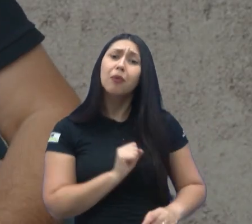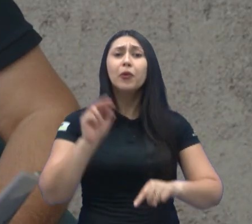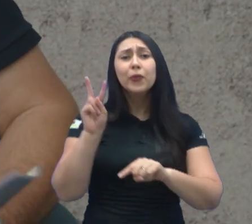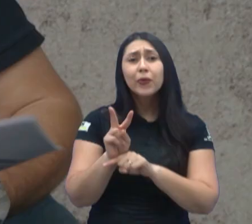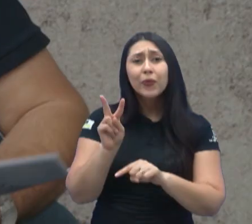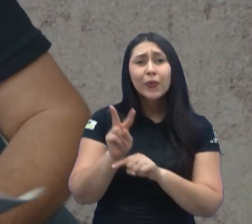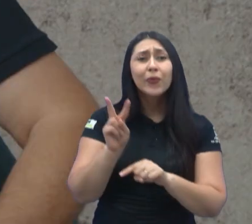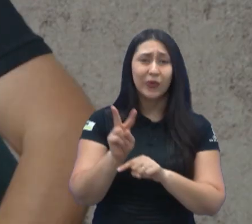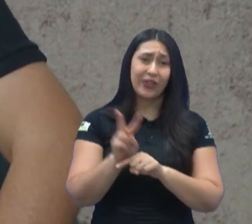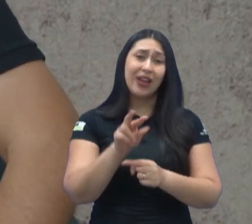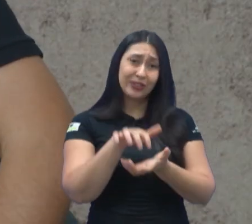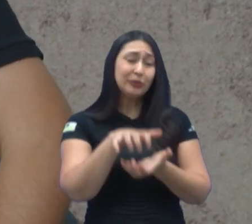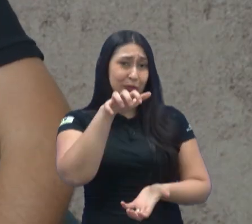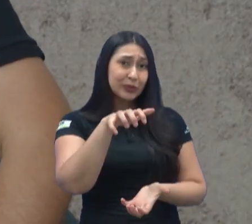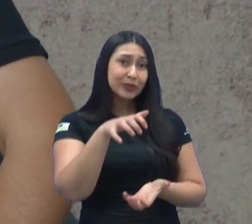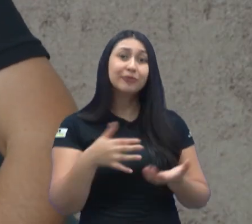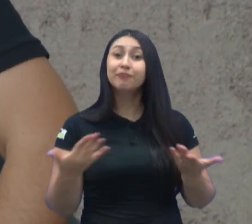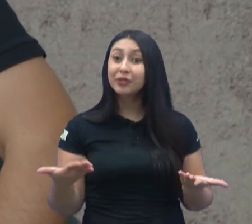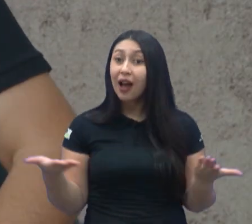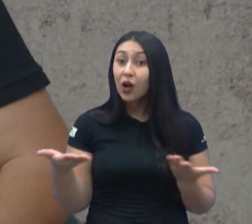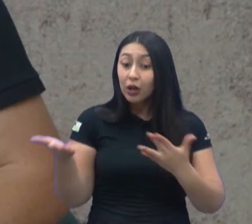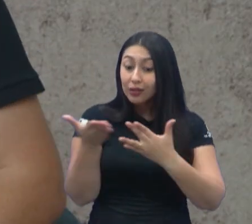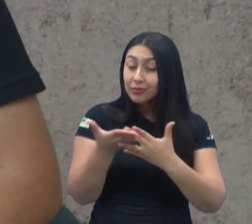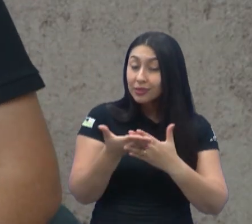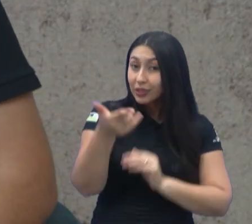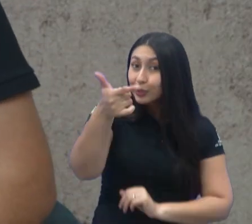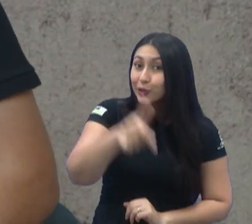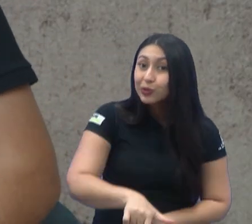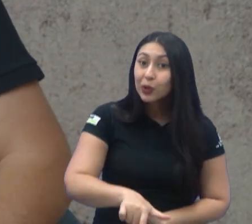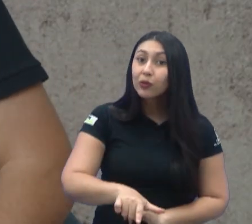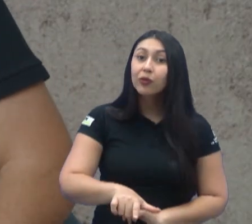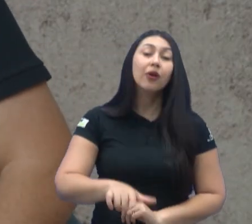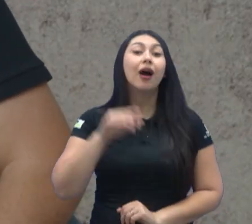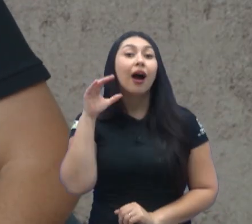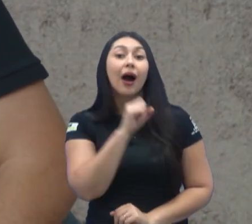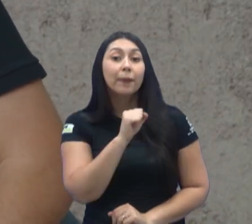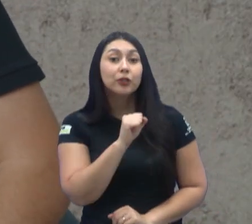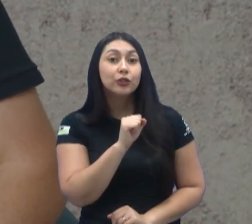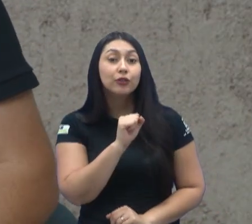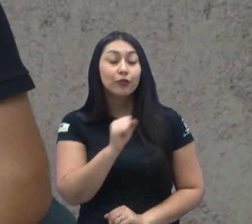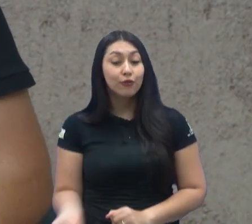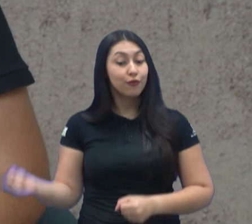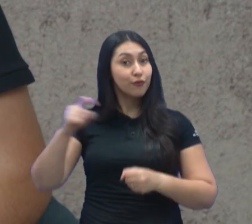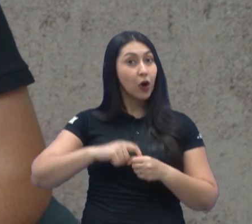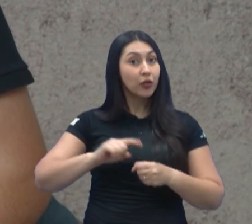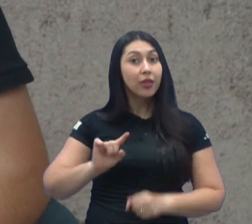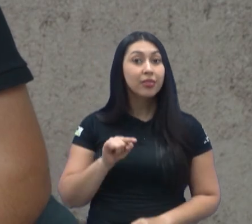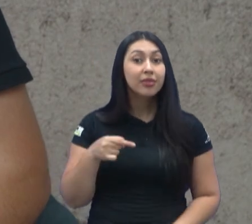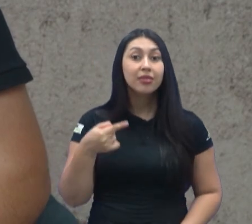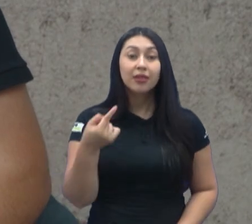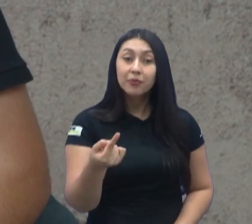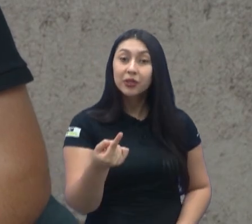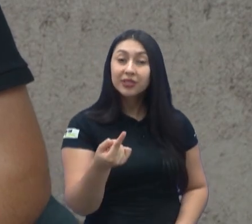nossas pessoas idosas, né, gente? Olha, a gente faz a última pausa aqui no Estação Mercado. Rapidinho, a gente volta. No próximo bloco, você